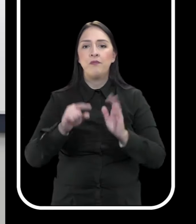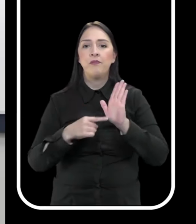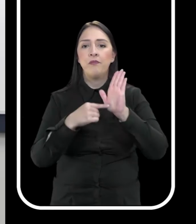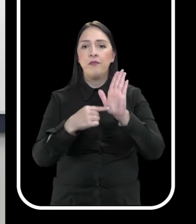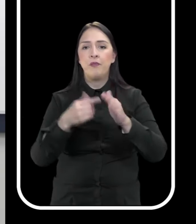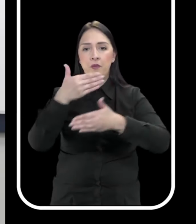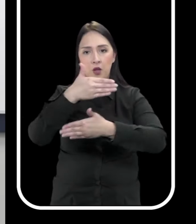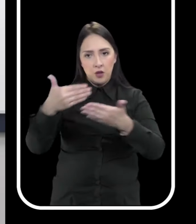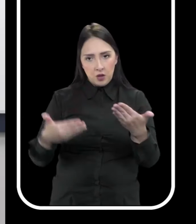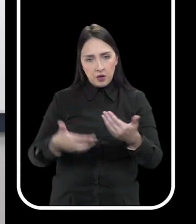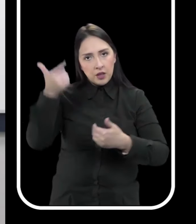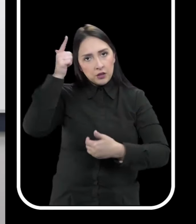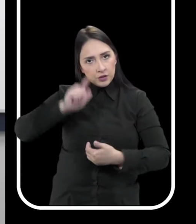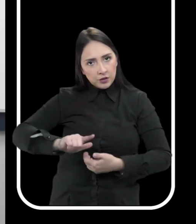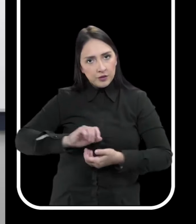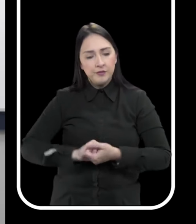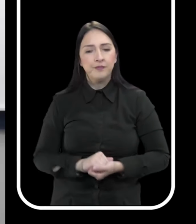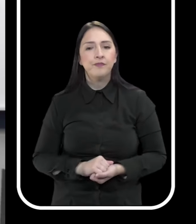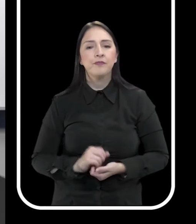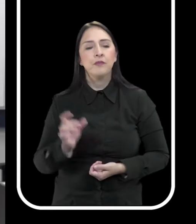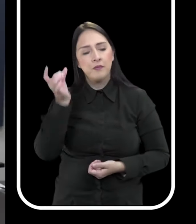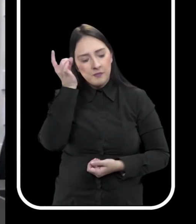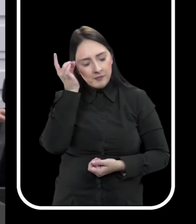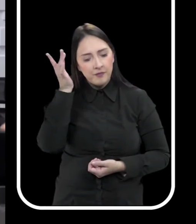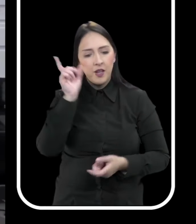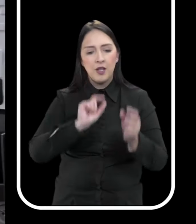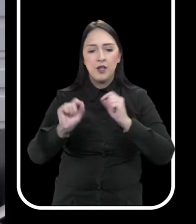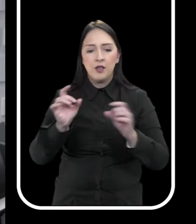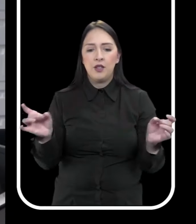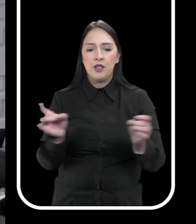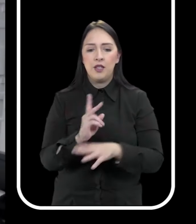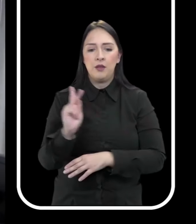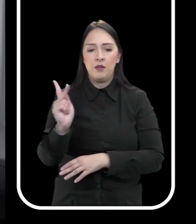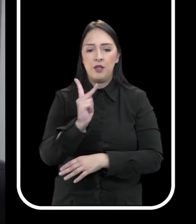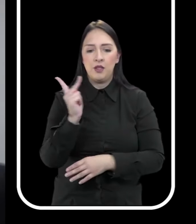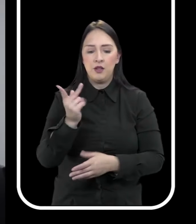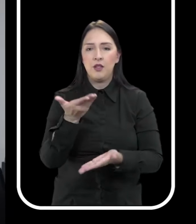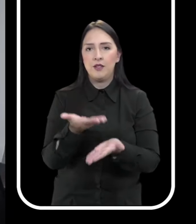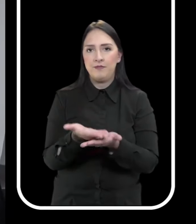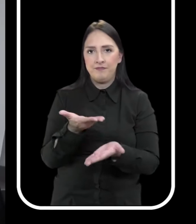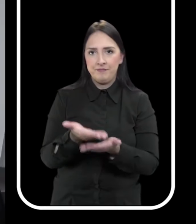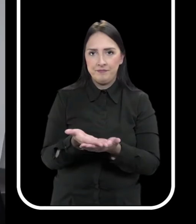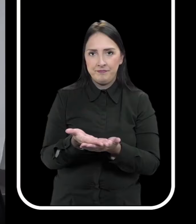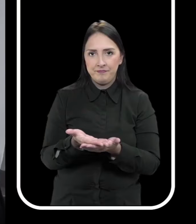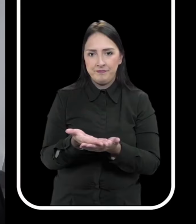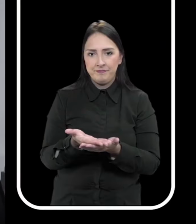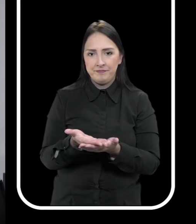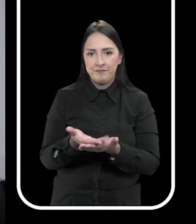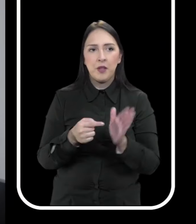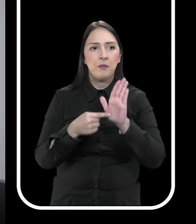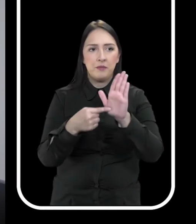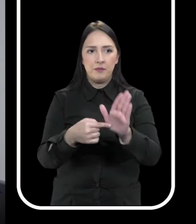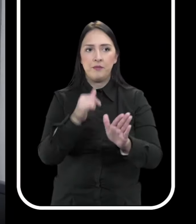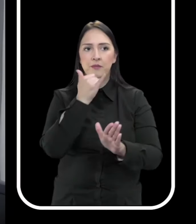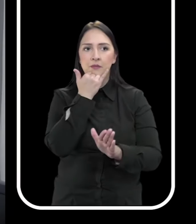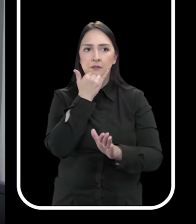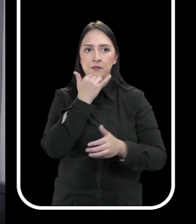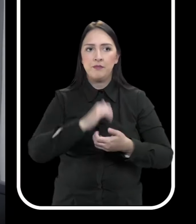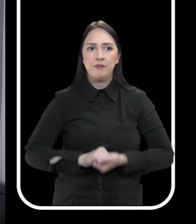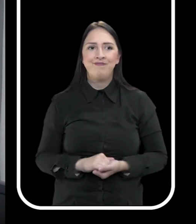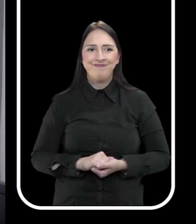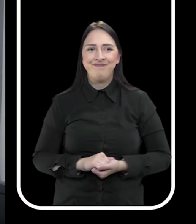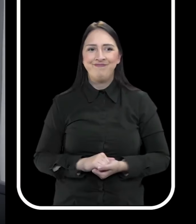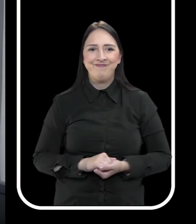Deixa eu só colocar o nosso slide novamente aqui para ficar mais fácil para nós encerrarmos aqui a nossa